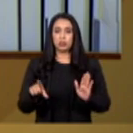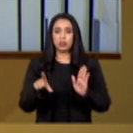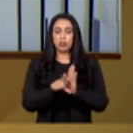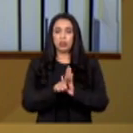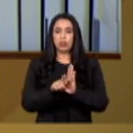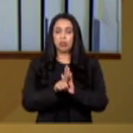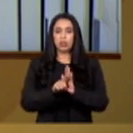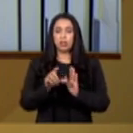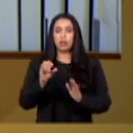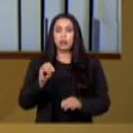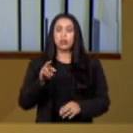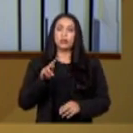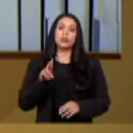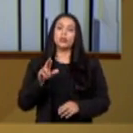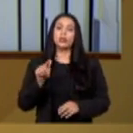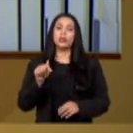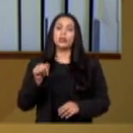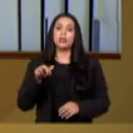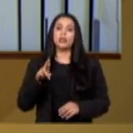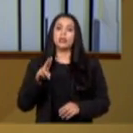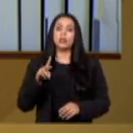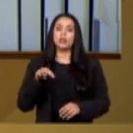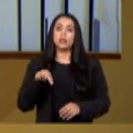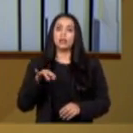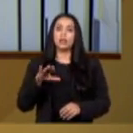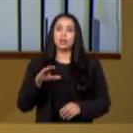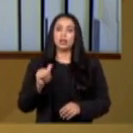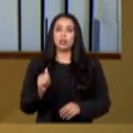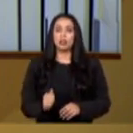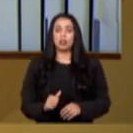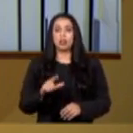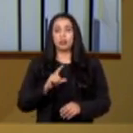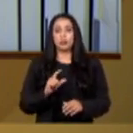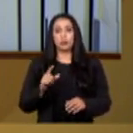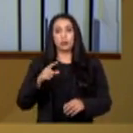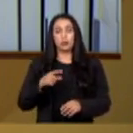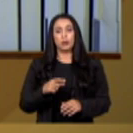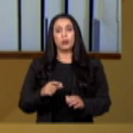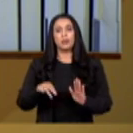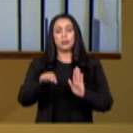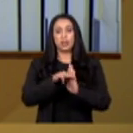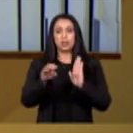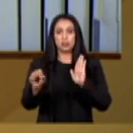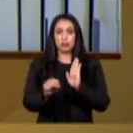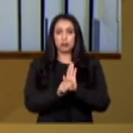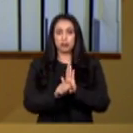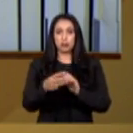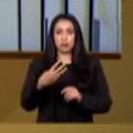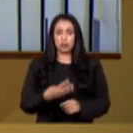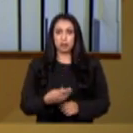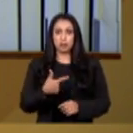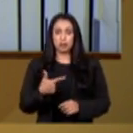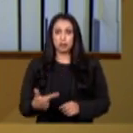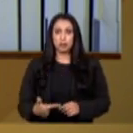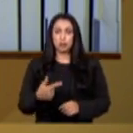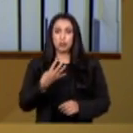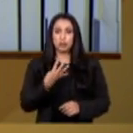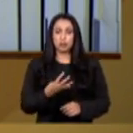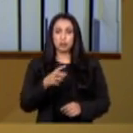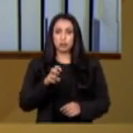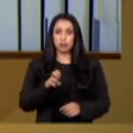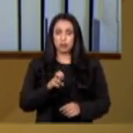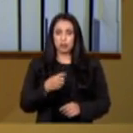lei orgânica da magistratura nos termos dos votos proferidos no mandado de segurança 32451